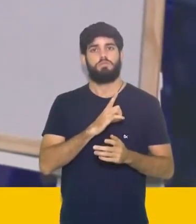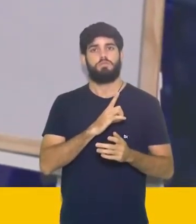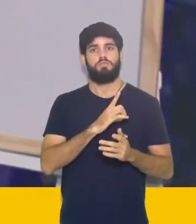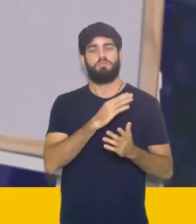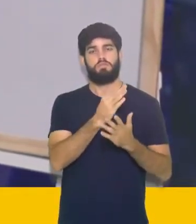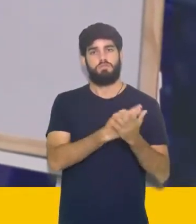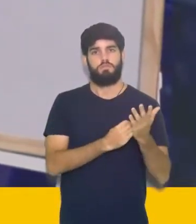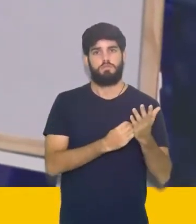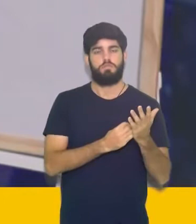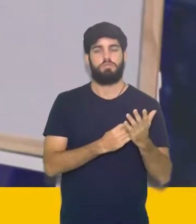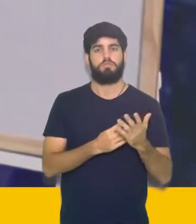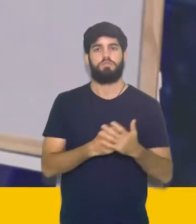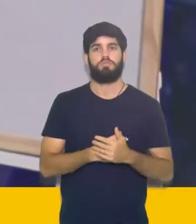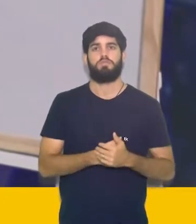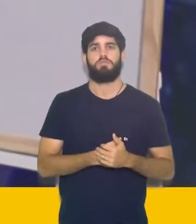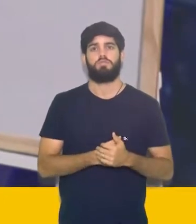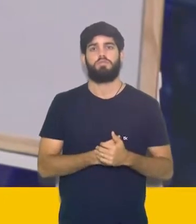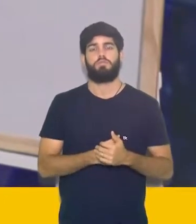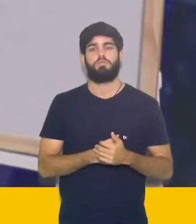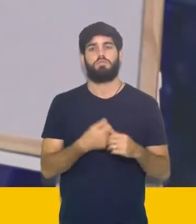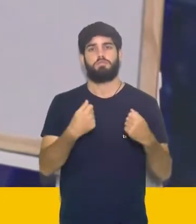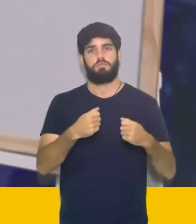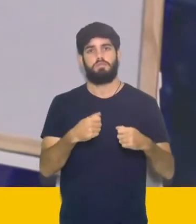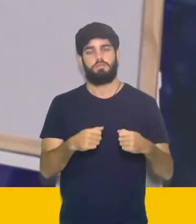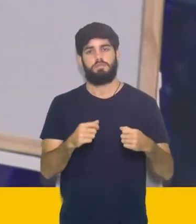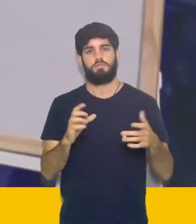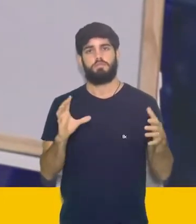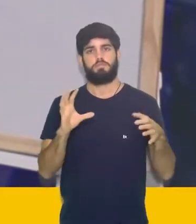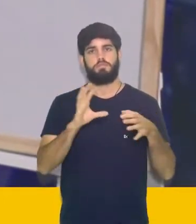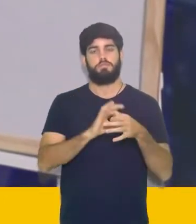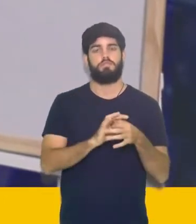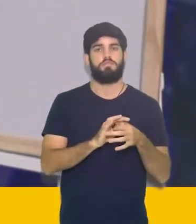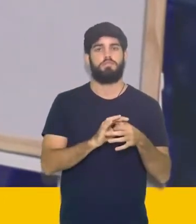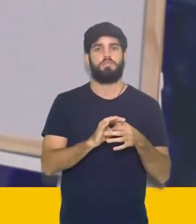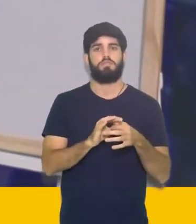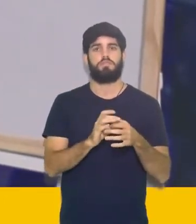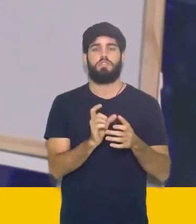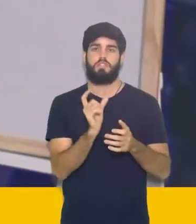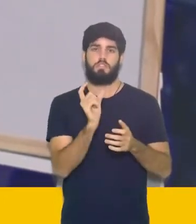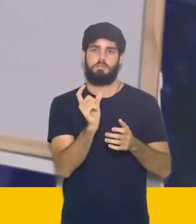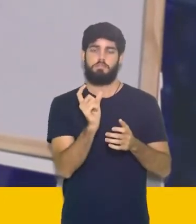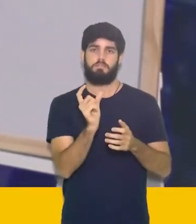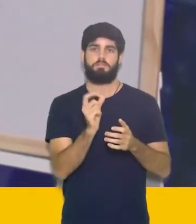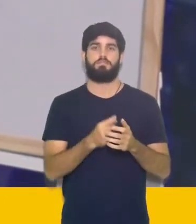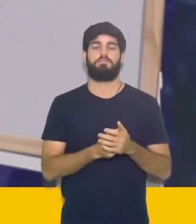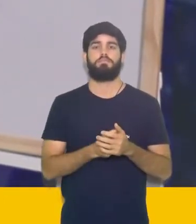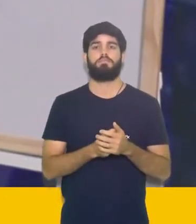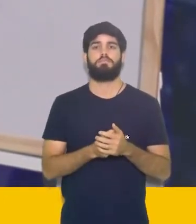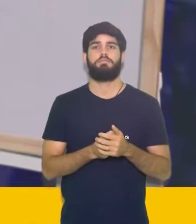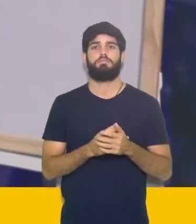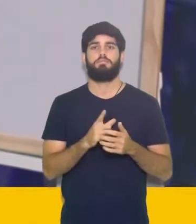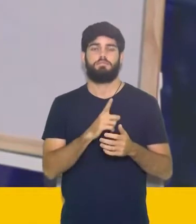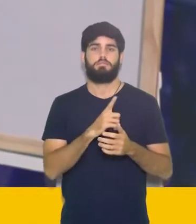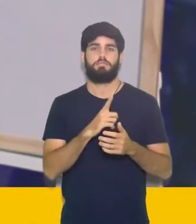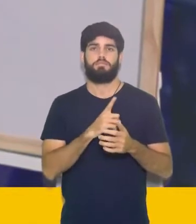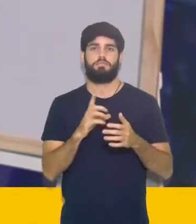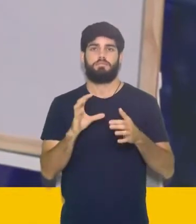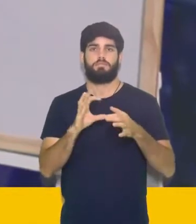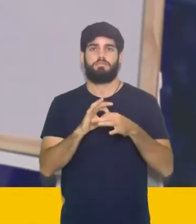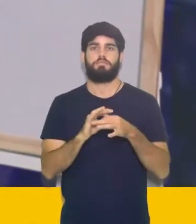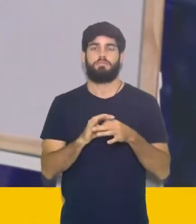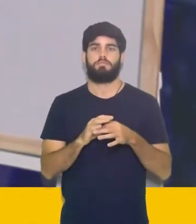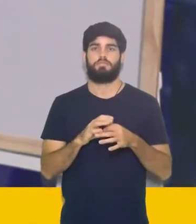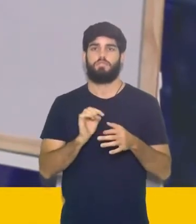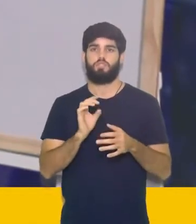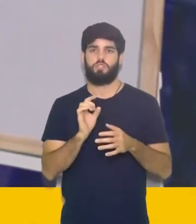texto. E esse parágrafo, ele tem que ser linkado com as palavras que a gente chama de conjunção. Porém, não são só